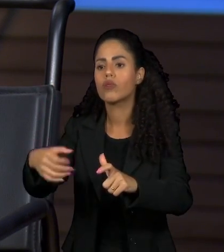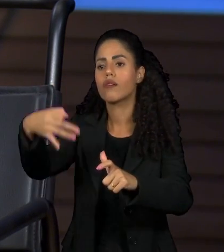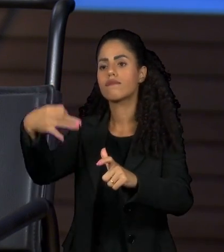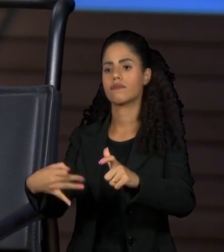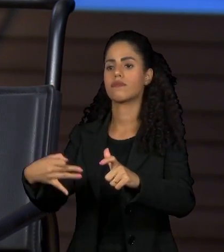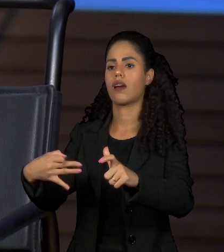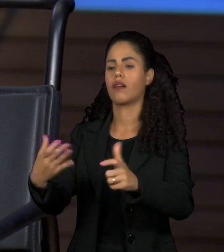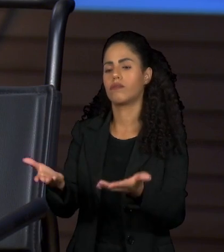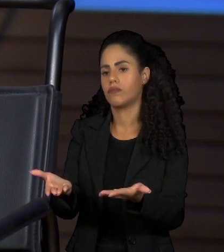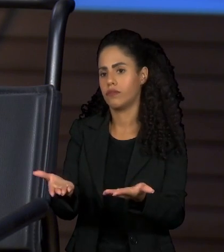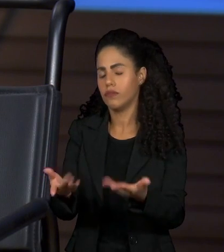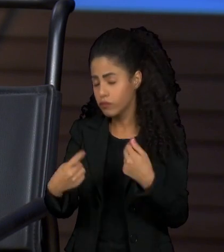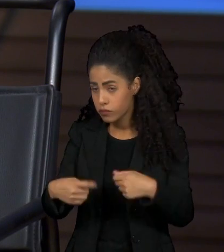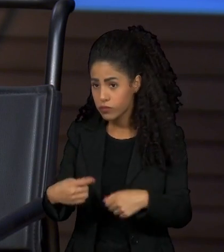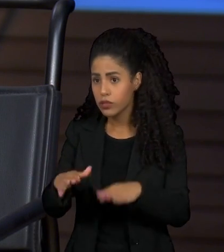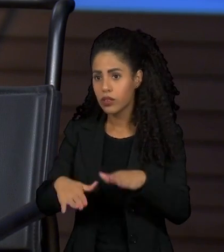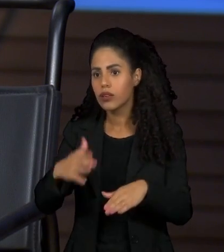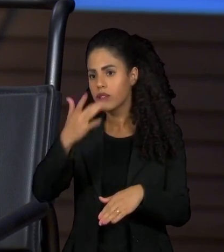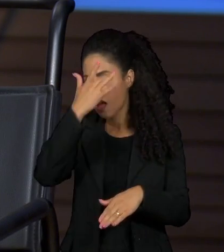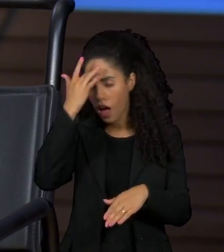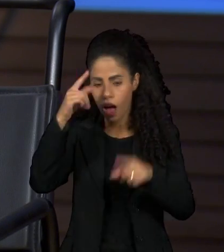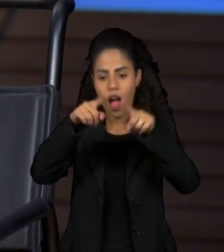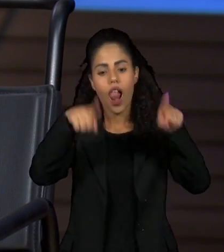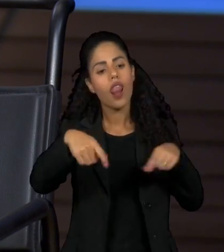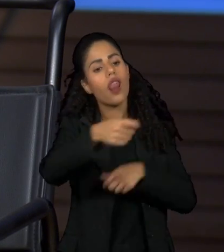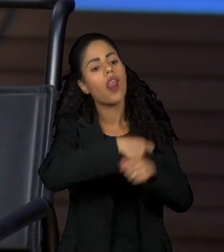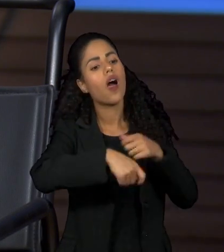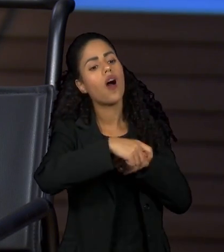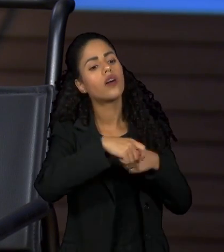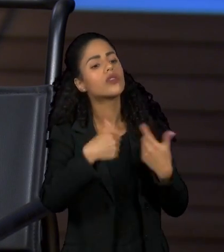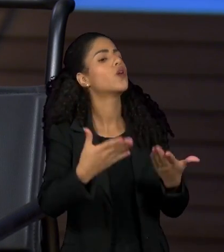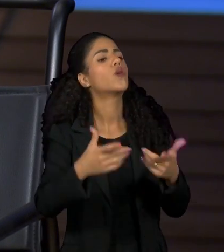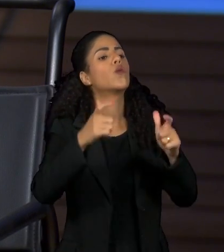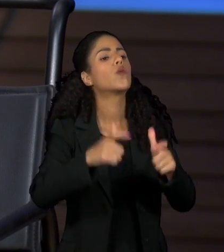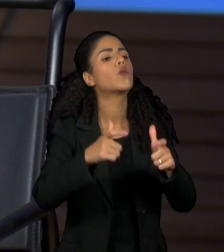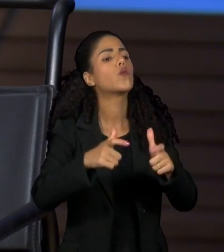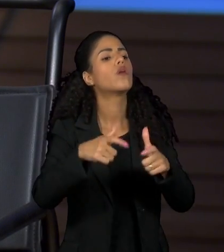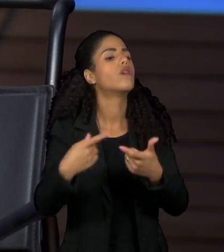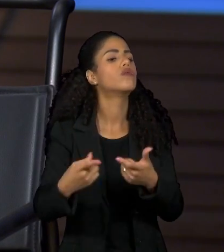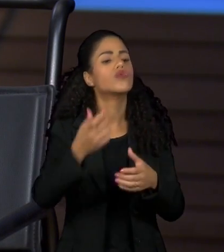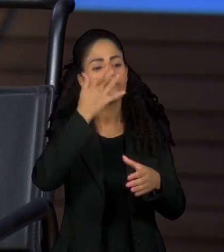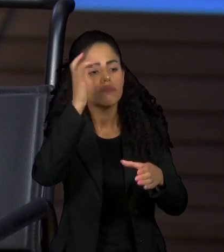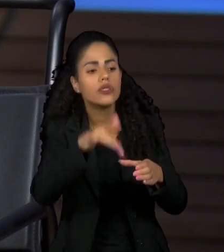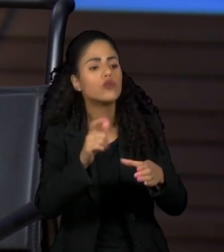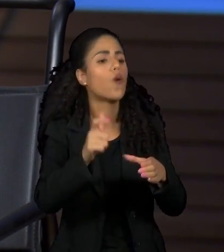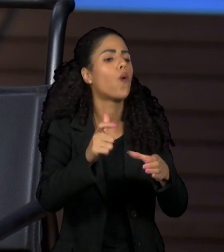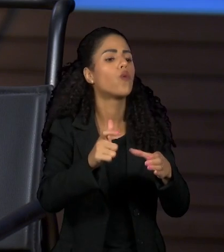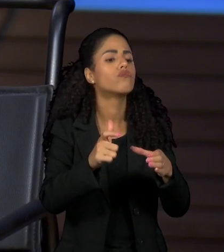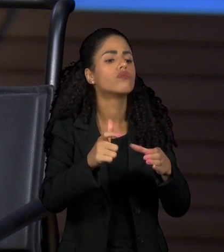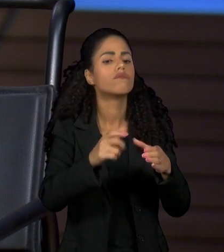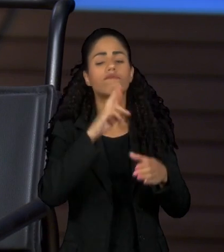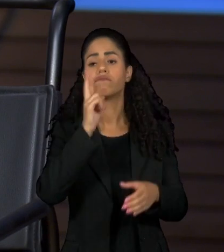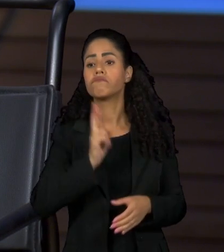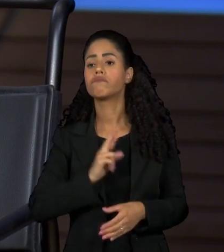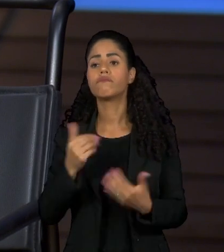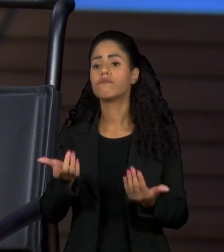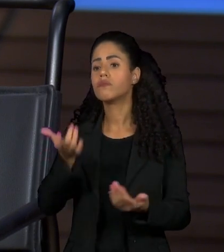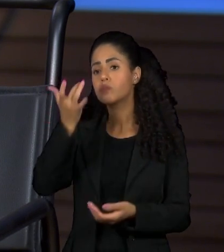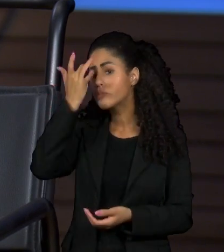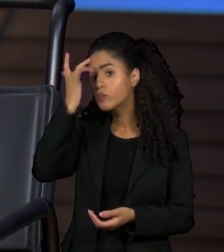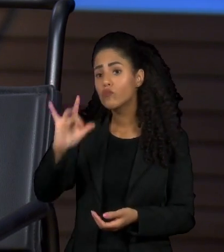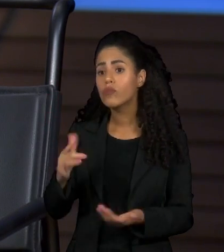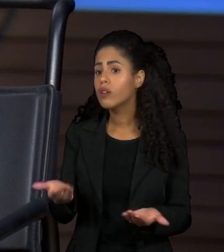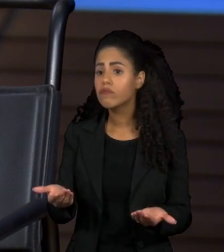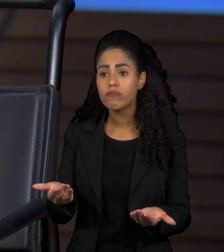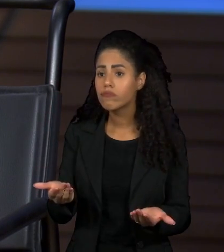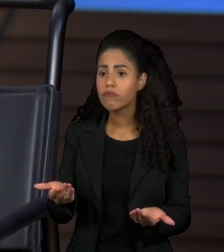no fabricante ali, ou às vezes na loja, a resposta é que não tem muito alternativa, que o consumidor tem que descartar como ele achar que